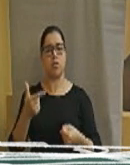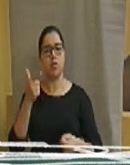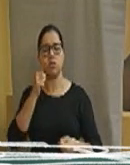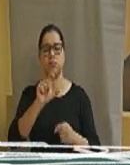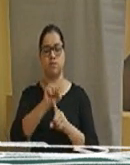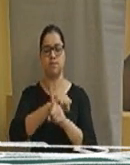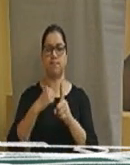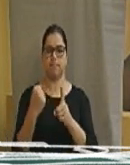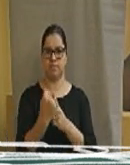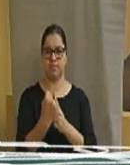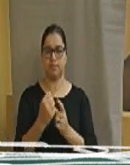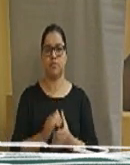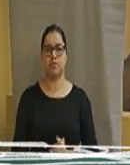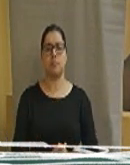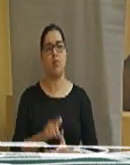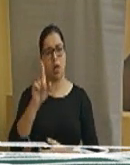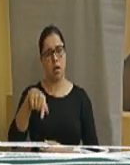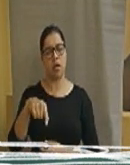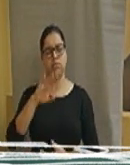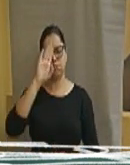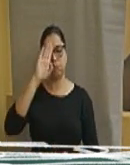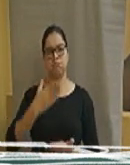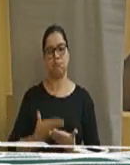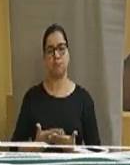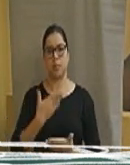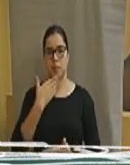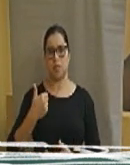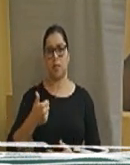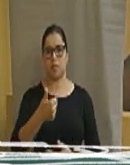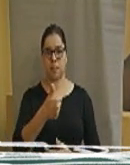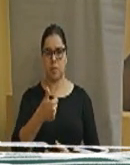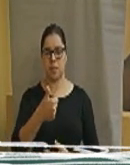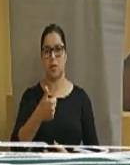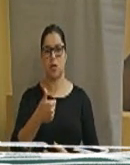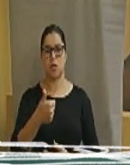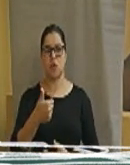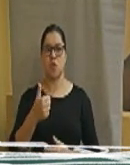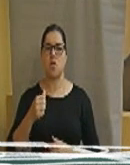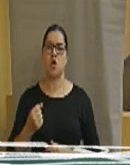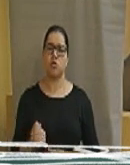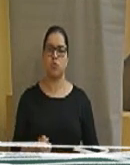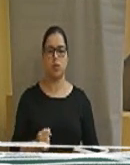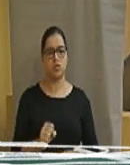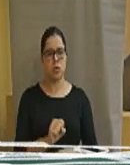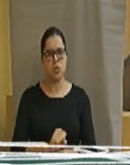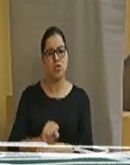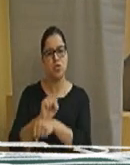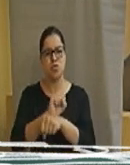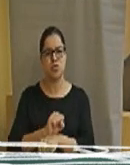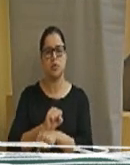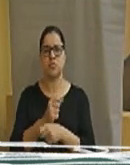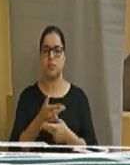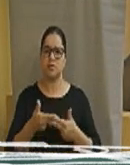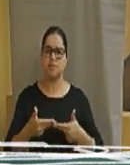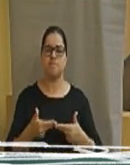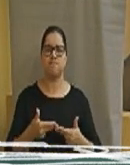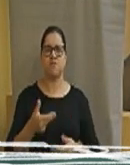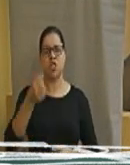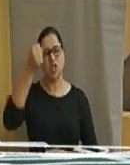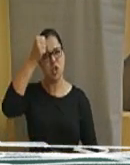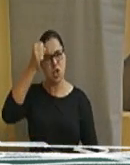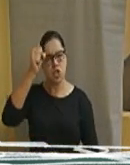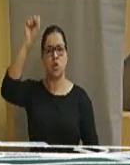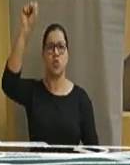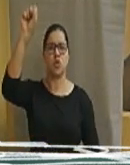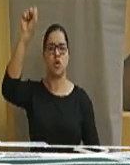sociedade. É isso que vai defender para que possamos alcançar o sucesso do nosso aluno. O sucesso do aluno da UFGD é o